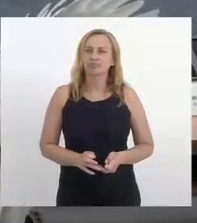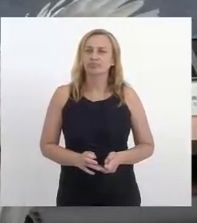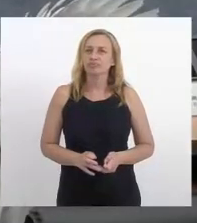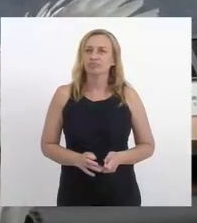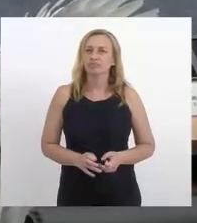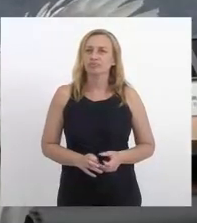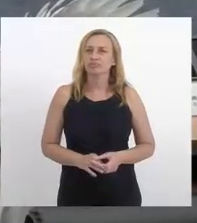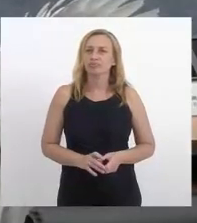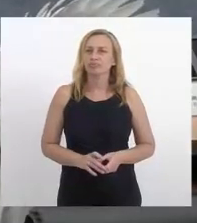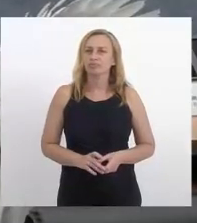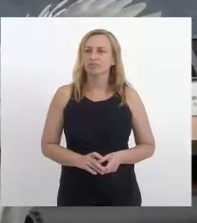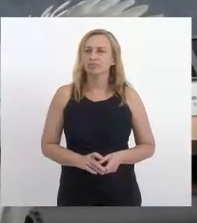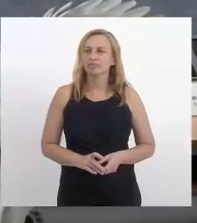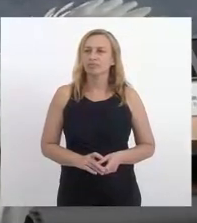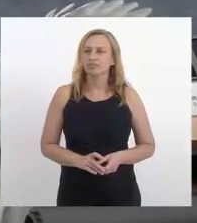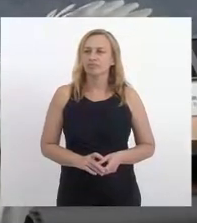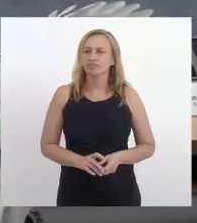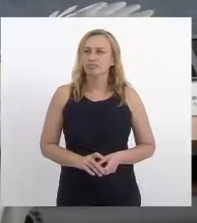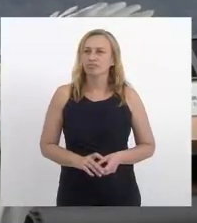Márcio.